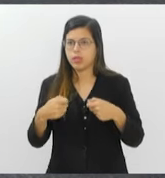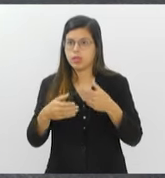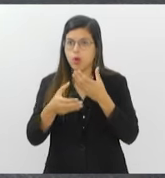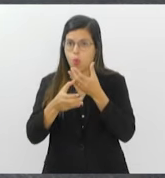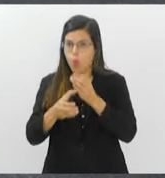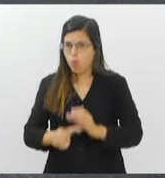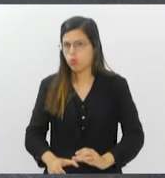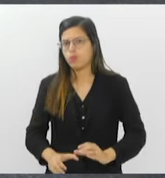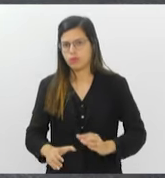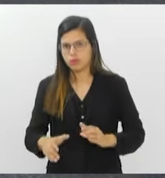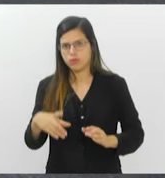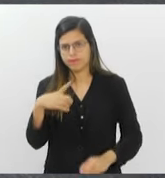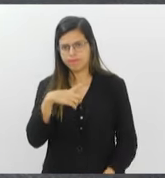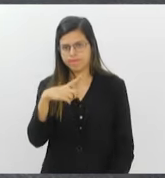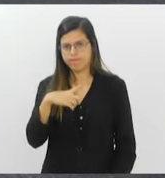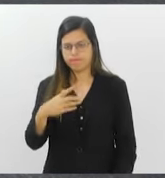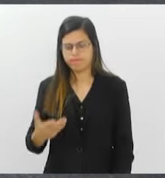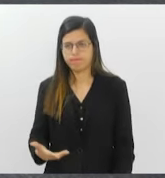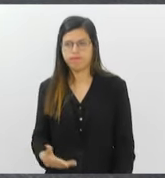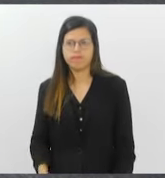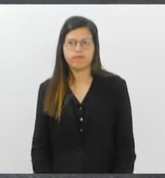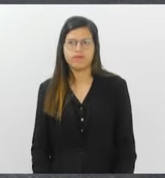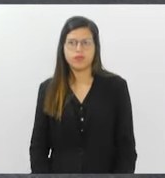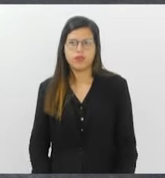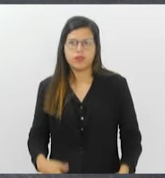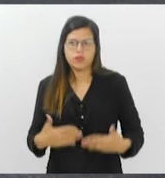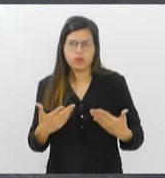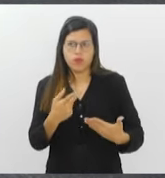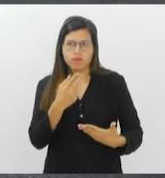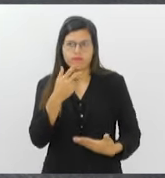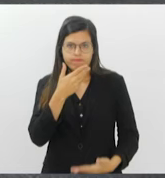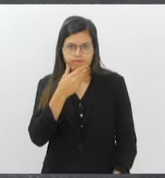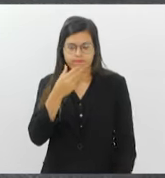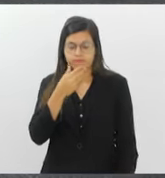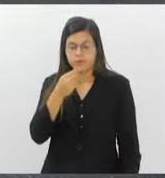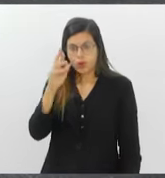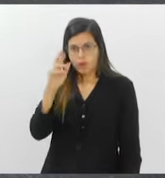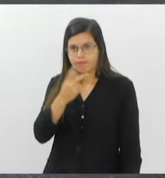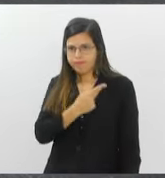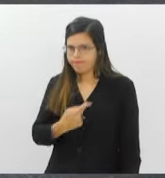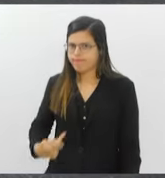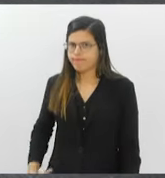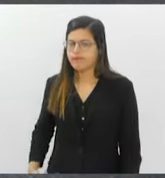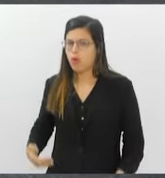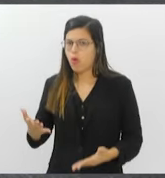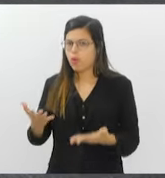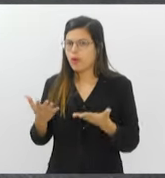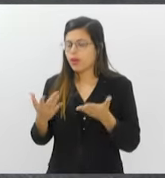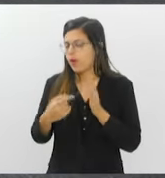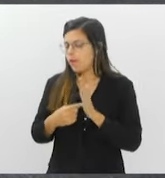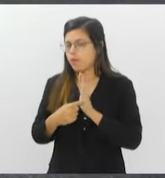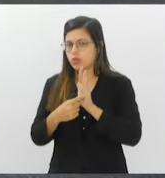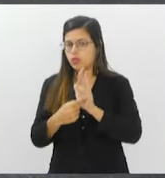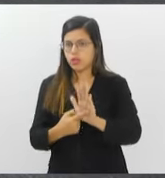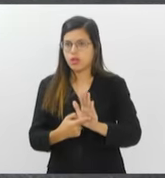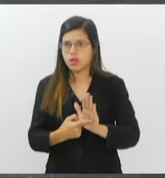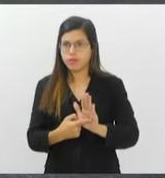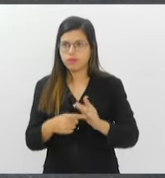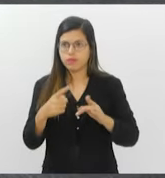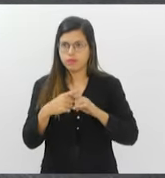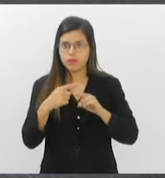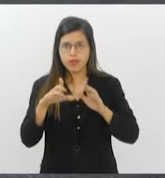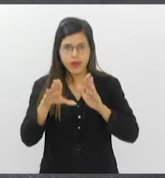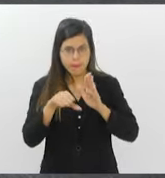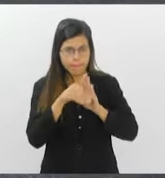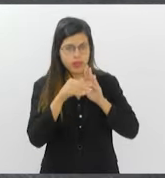o concurso público. Então, senhor presidente, eu queria chamar a atenção, porque as emendas que